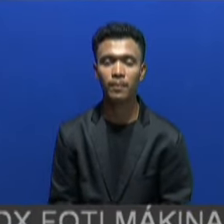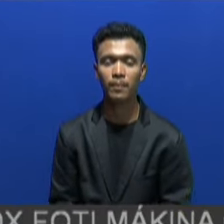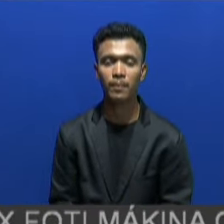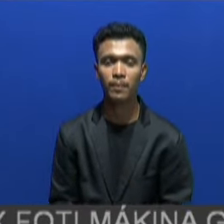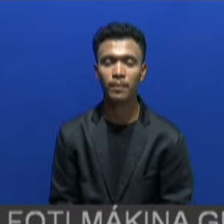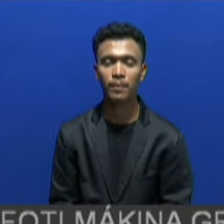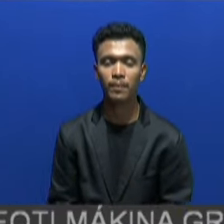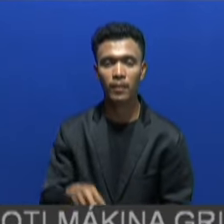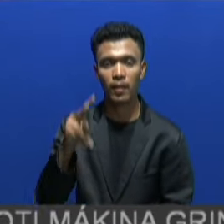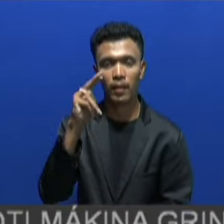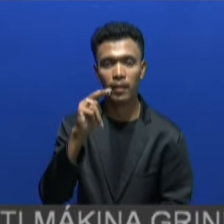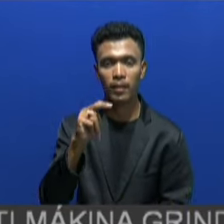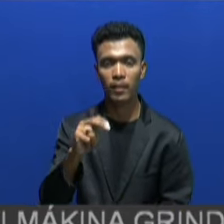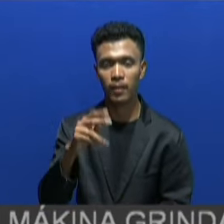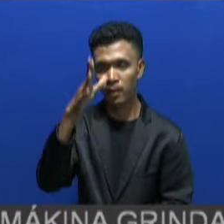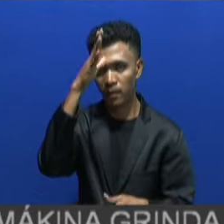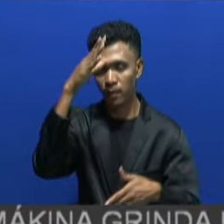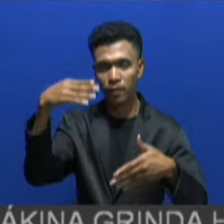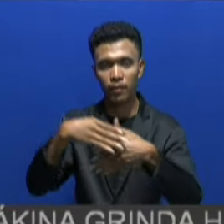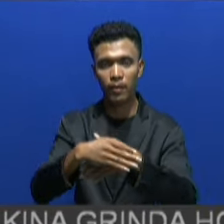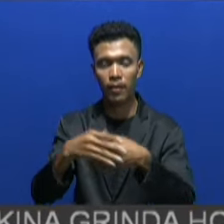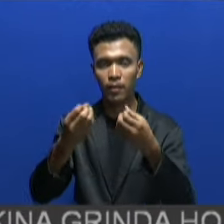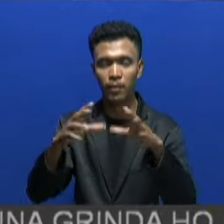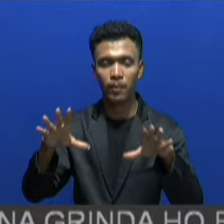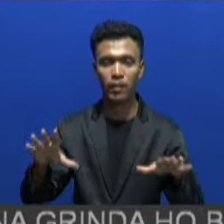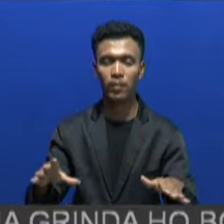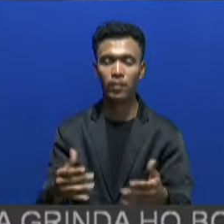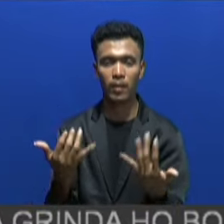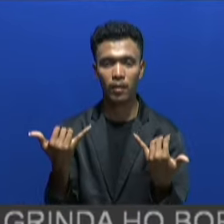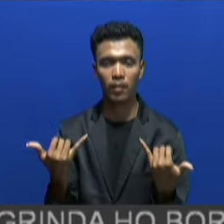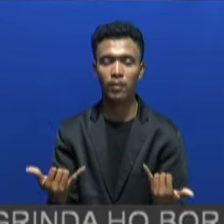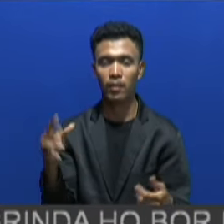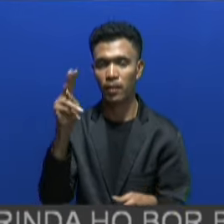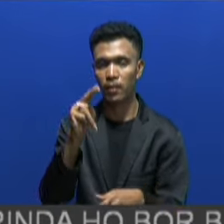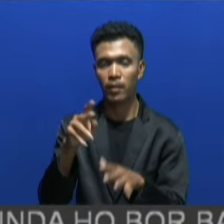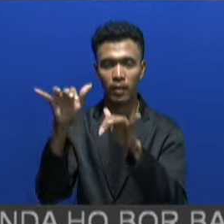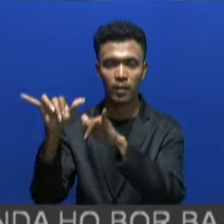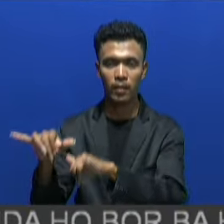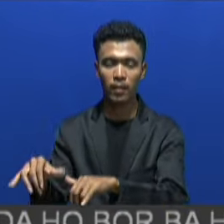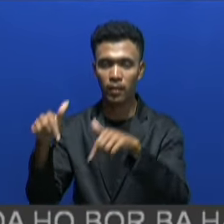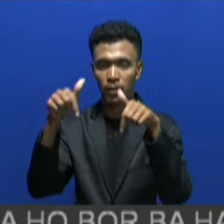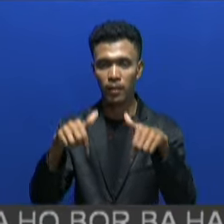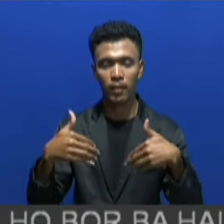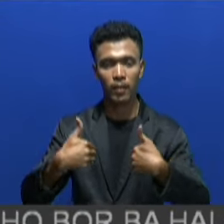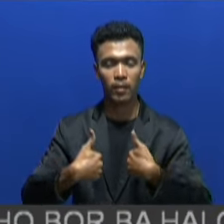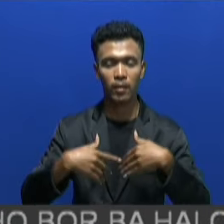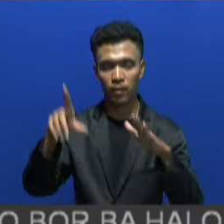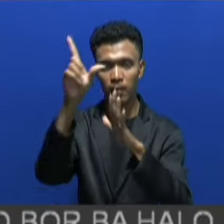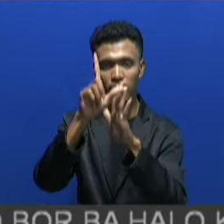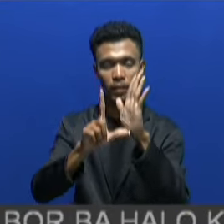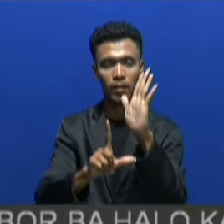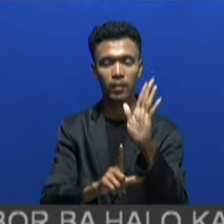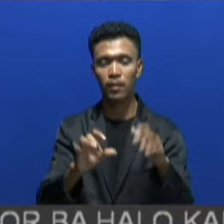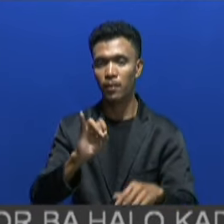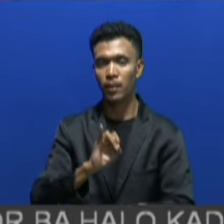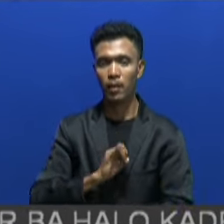Nia Pericuan be abandonado, be que agora ne darau, nia hele hane. Iha mos lista valo, be que